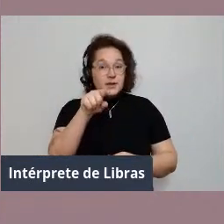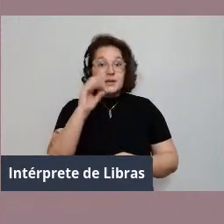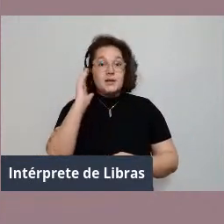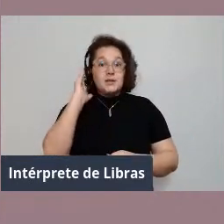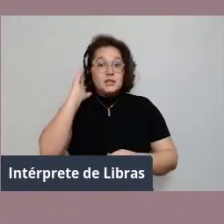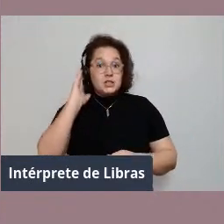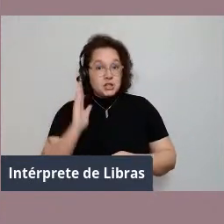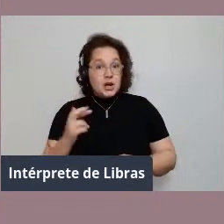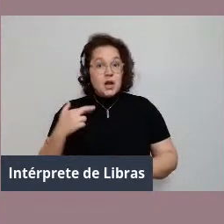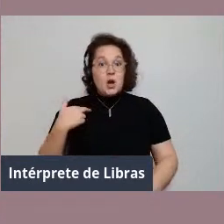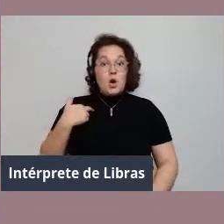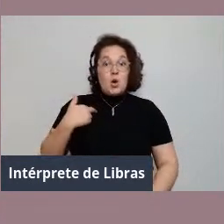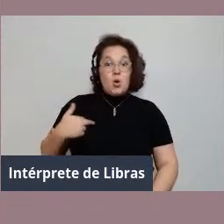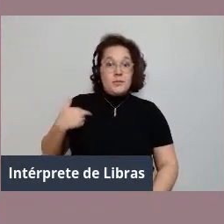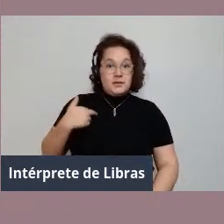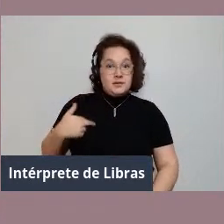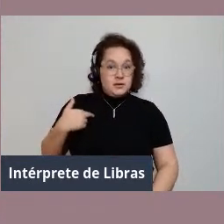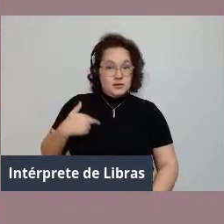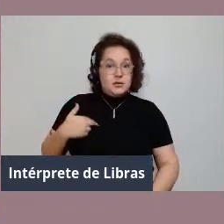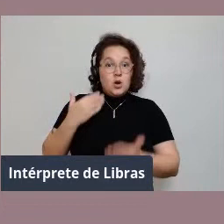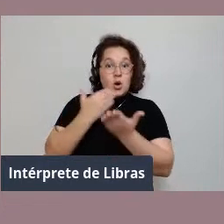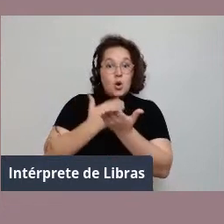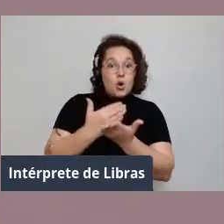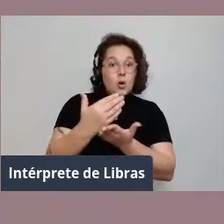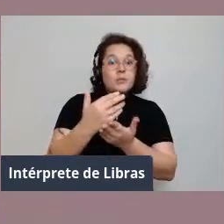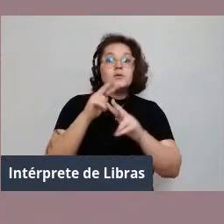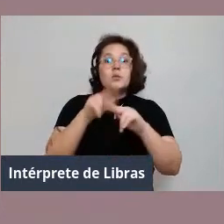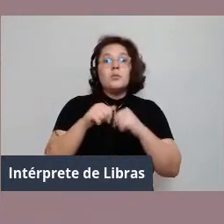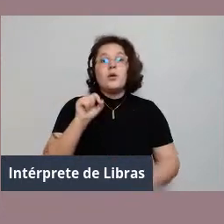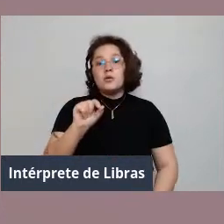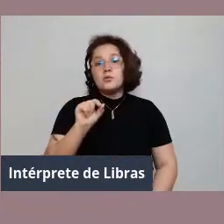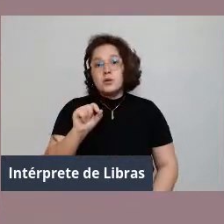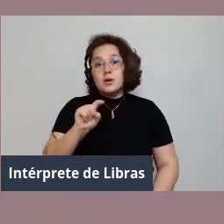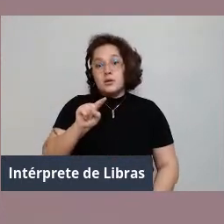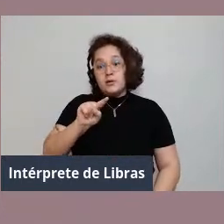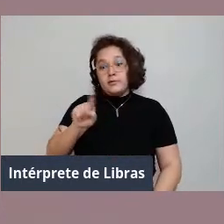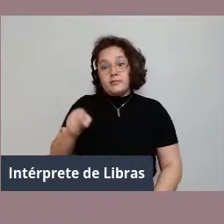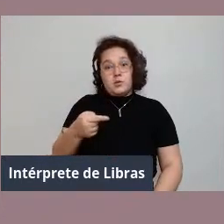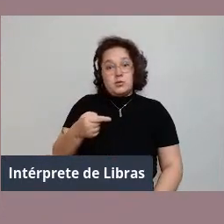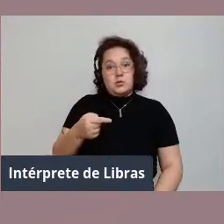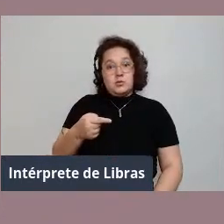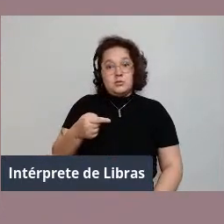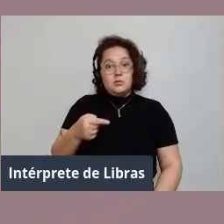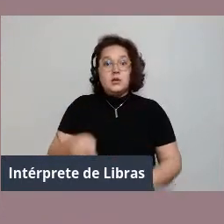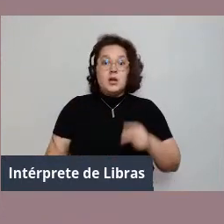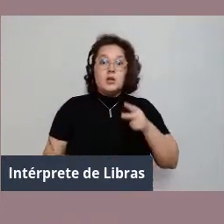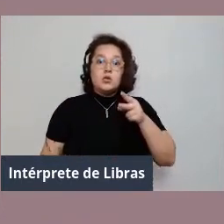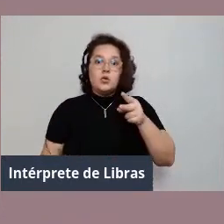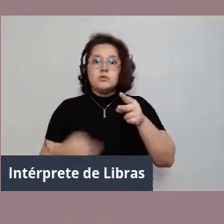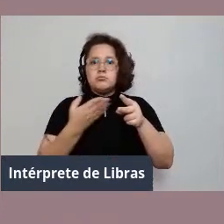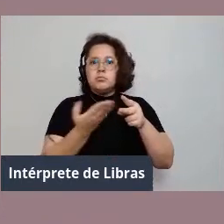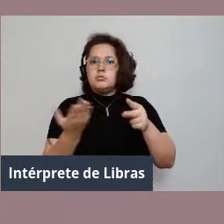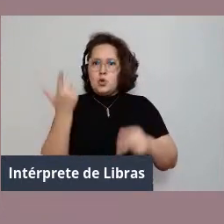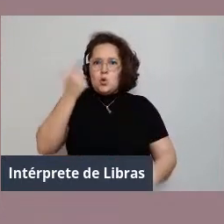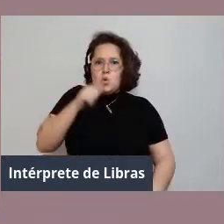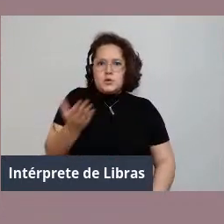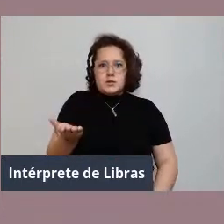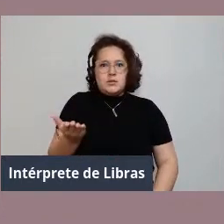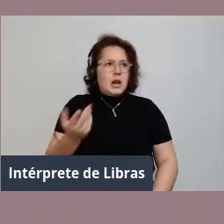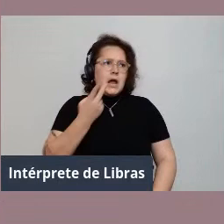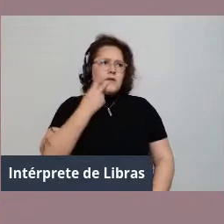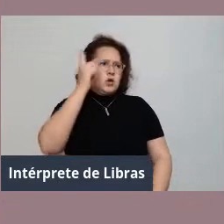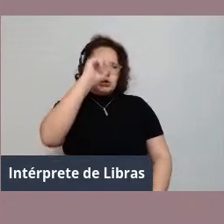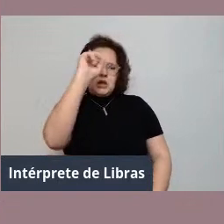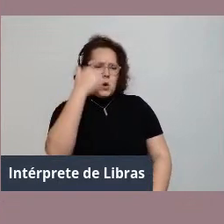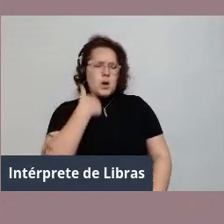começara um romance por uma vírgula e outro por dois pontos, né? Negou com veemência, dizendo que isso não